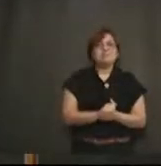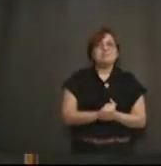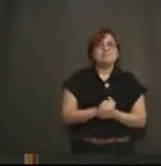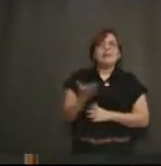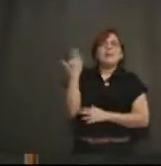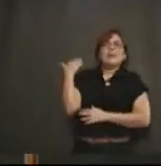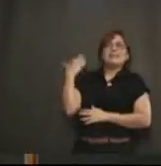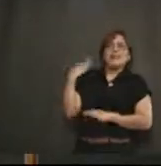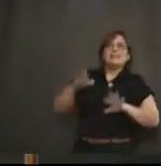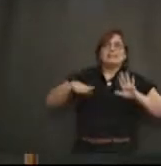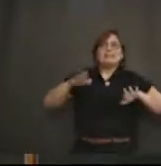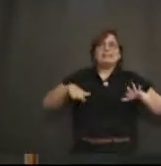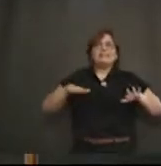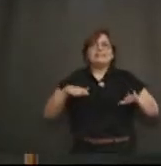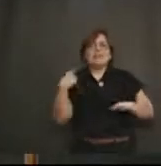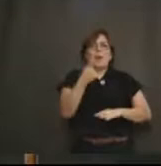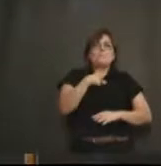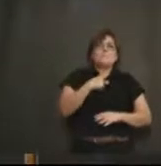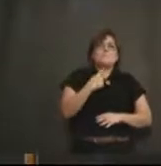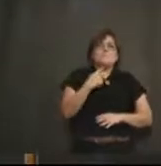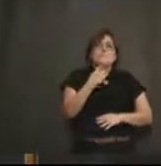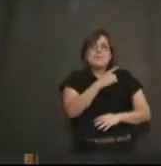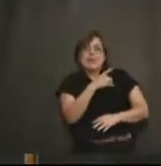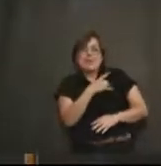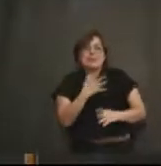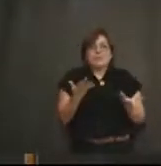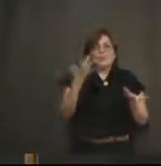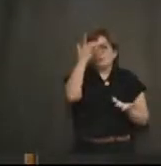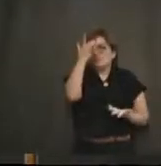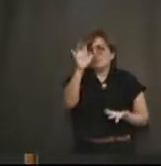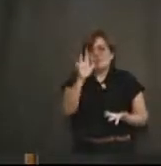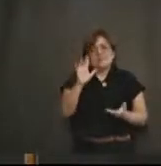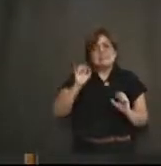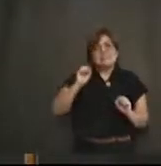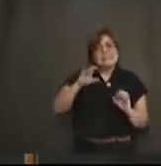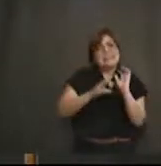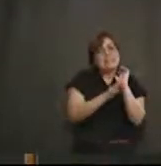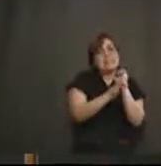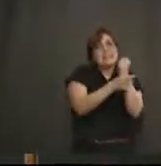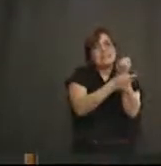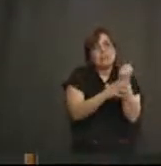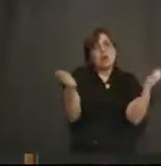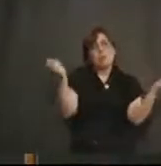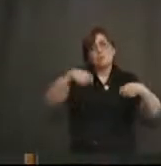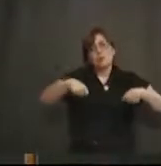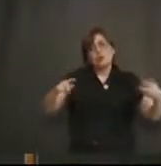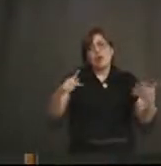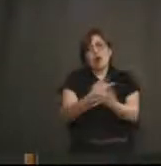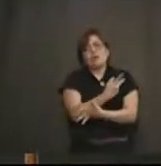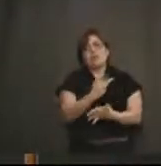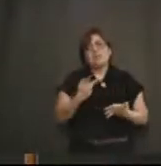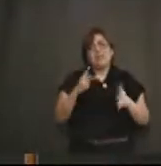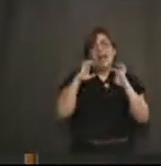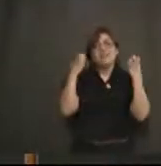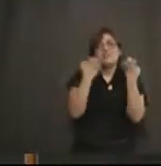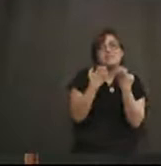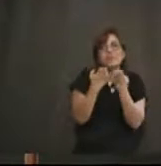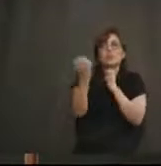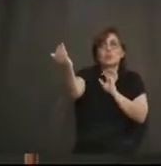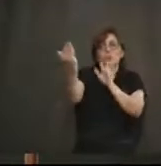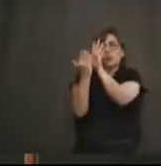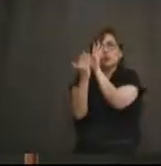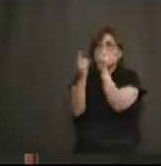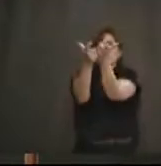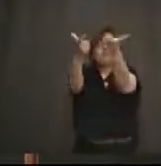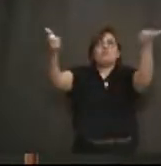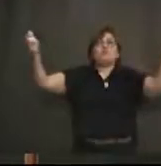quanto arriscada, pois não tínhamos quaisquer garantias de que seria possível realizar o evento presencial dessa magnitude